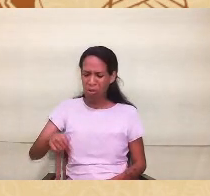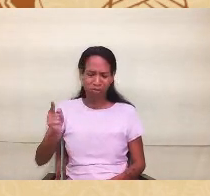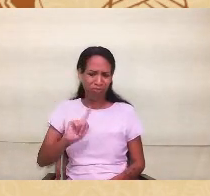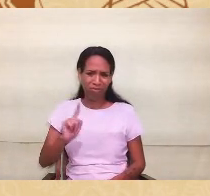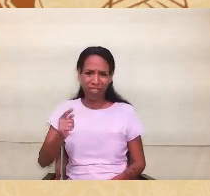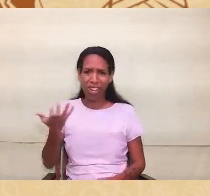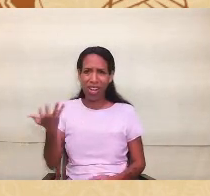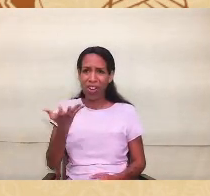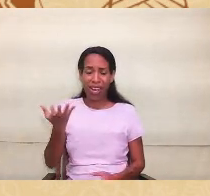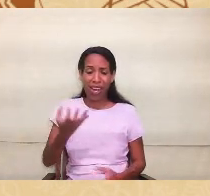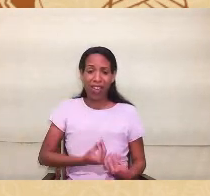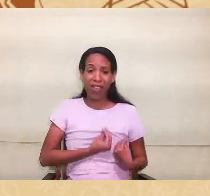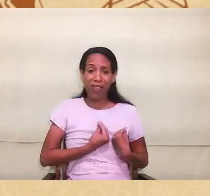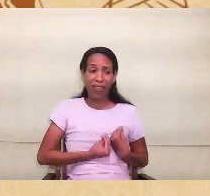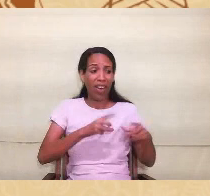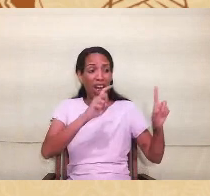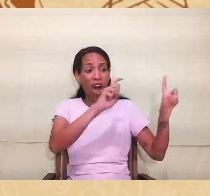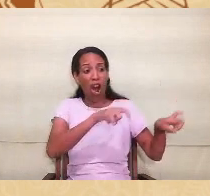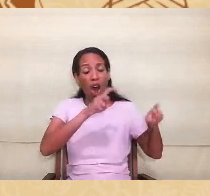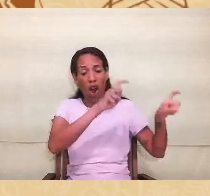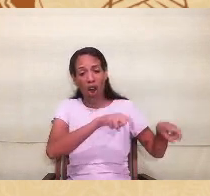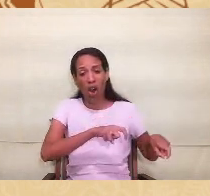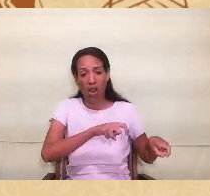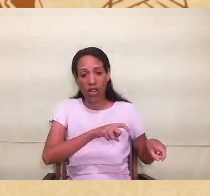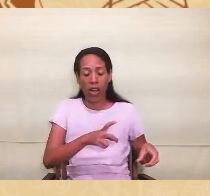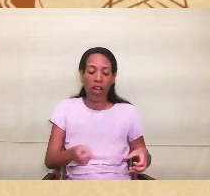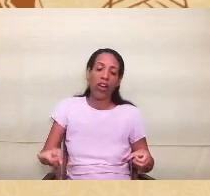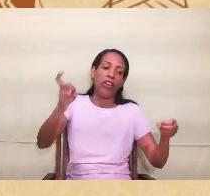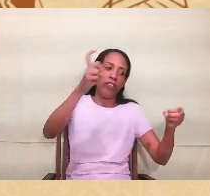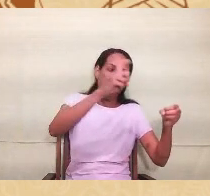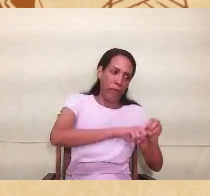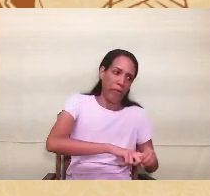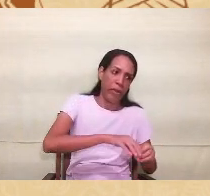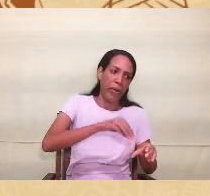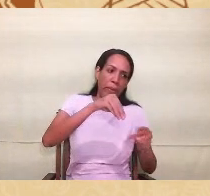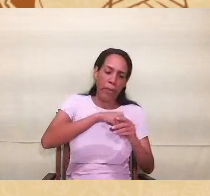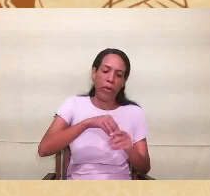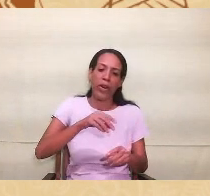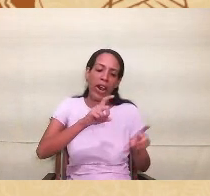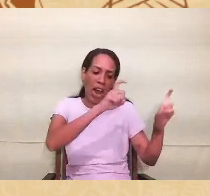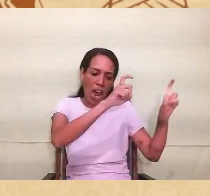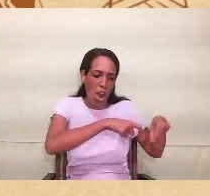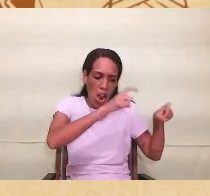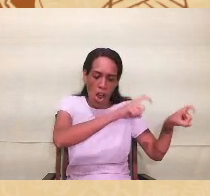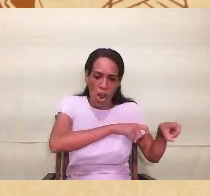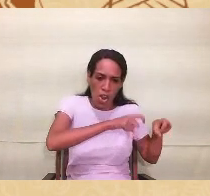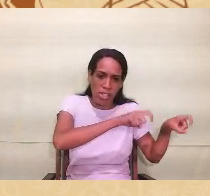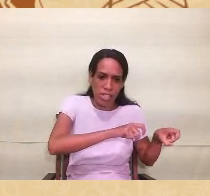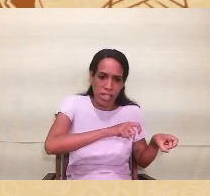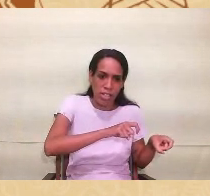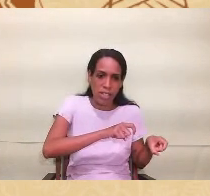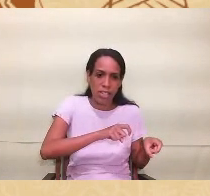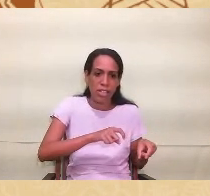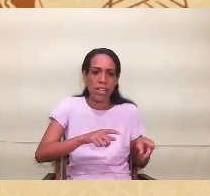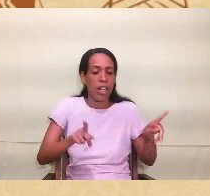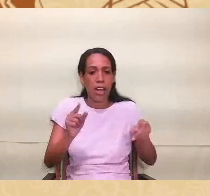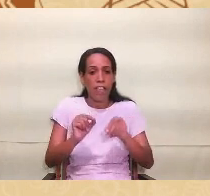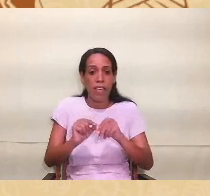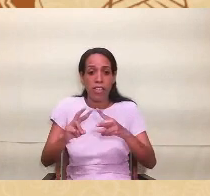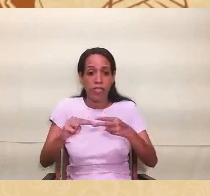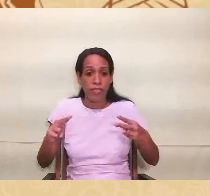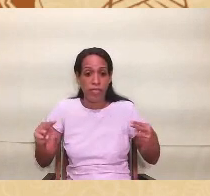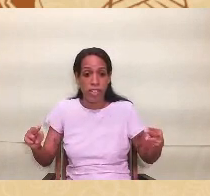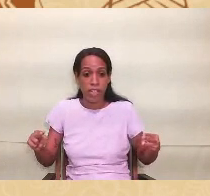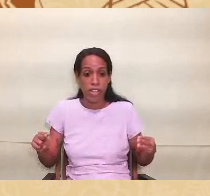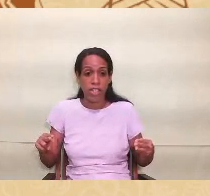quero viver da roça. E eles voltaram para a aldeia, estão na aldeia, vivendo da roça. Não quiseram fazer a universidade. Então, veja,